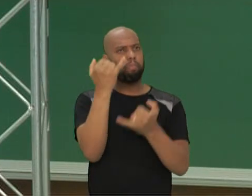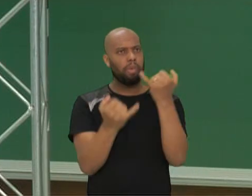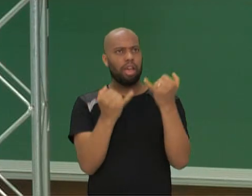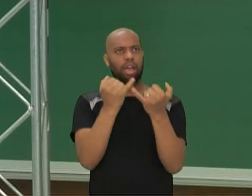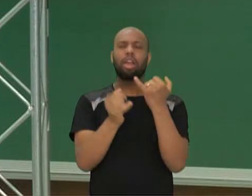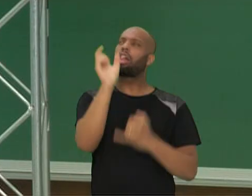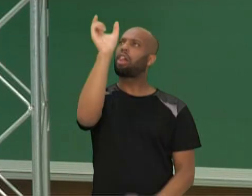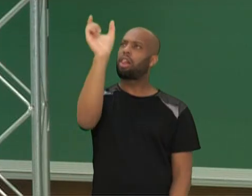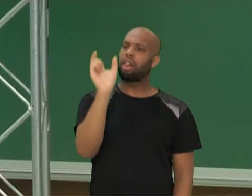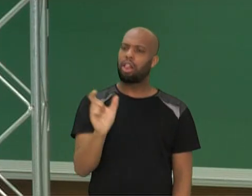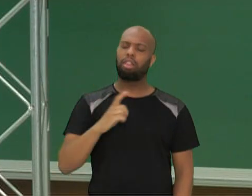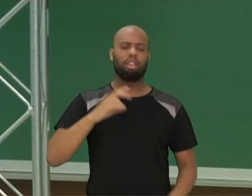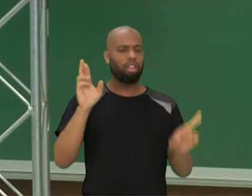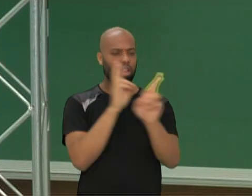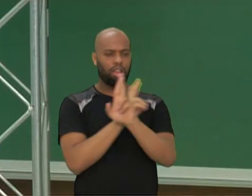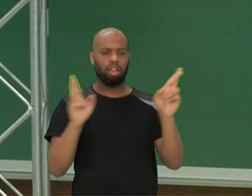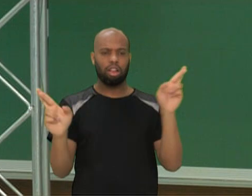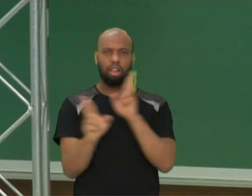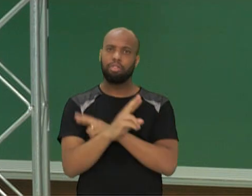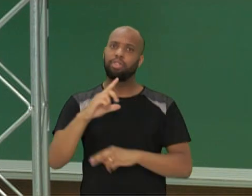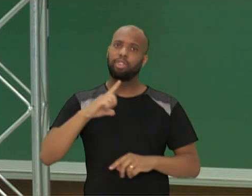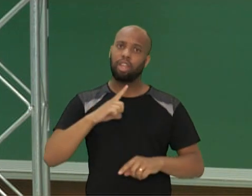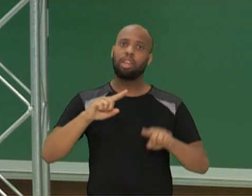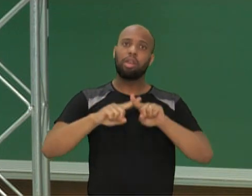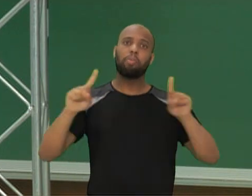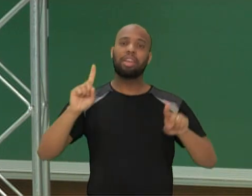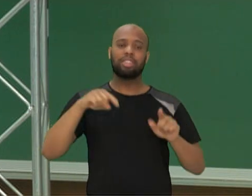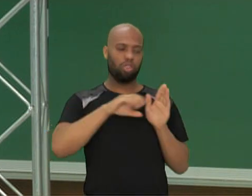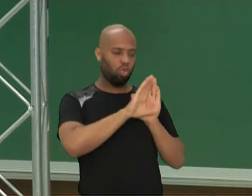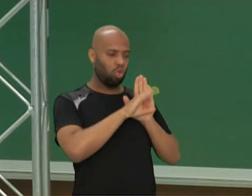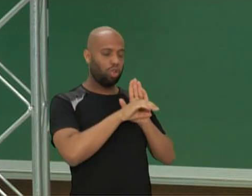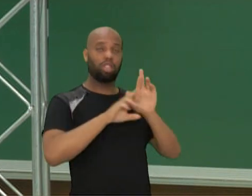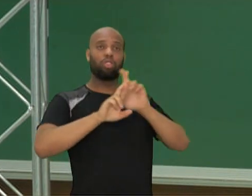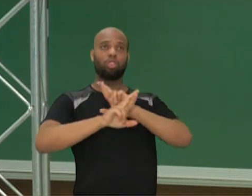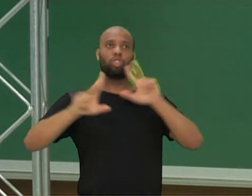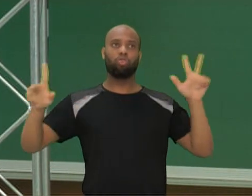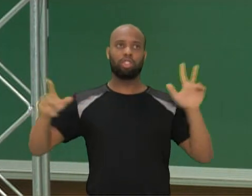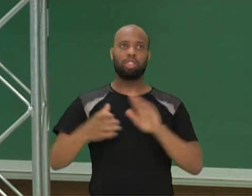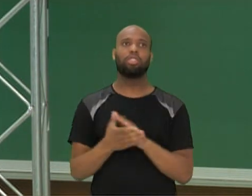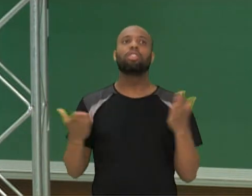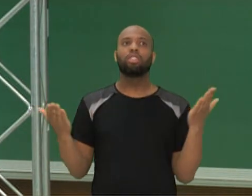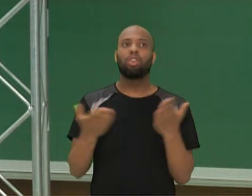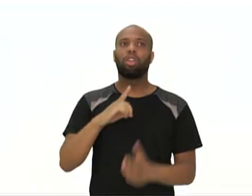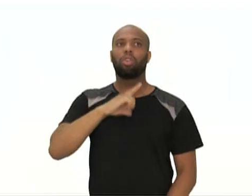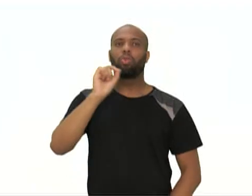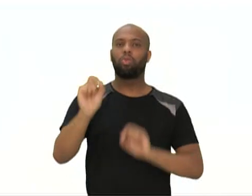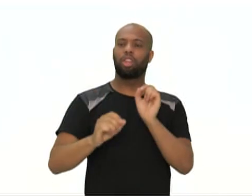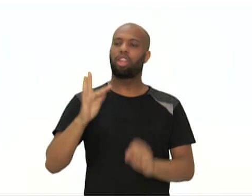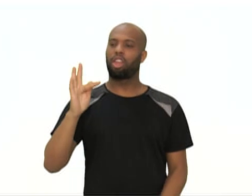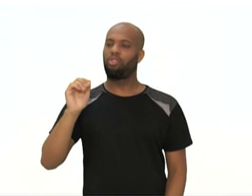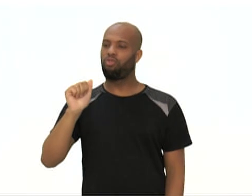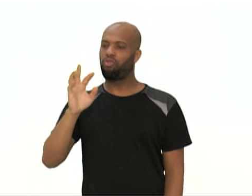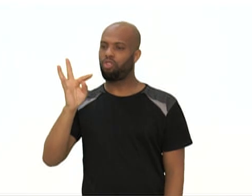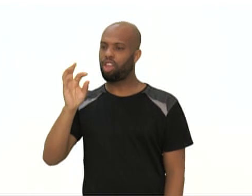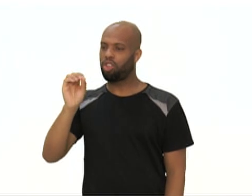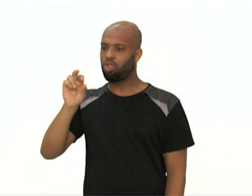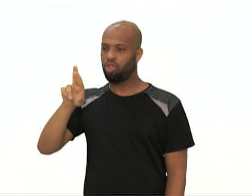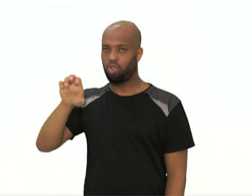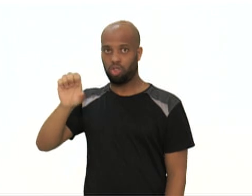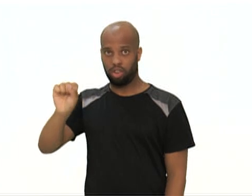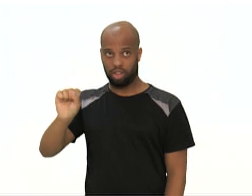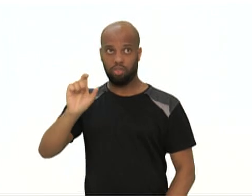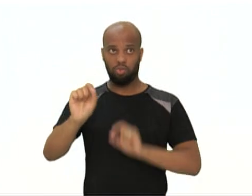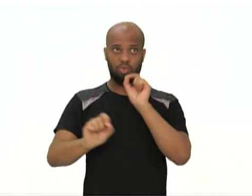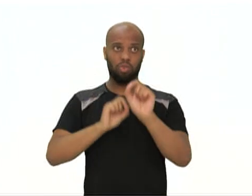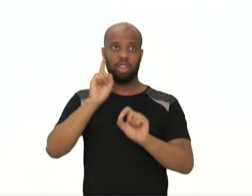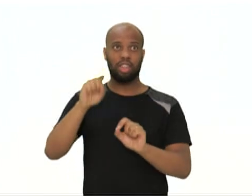parecidas, estarem todas relacionadas entre si, mas são conceitos distintos. E aí eu trago para você que fatores